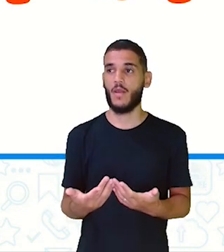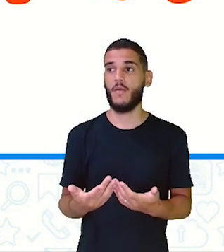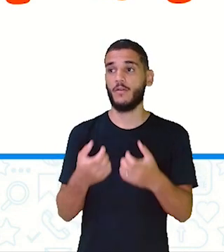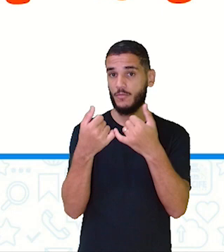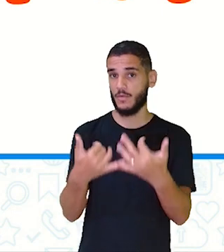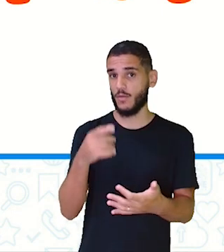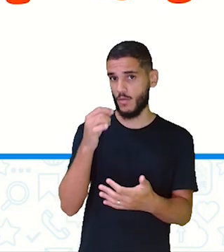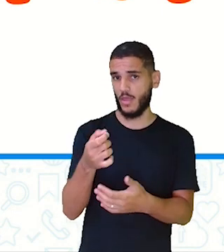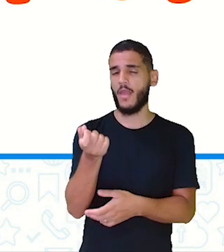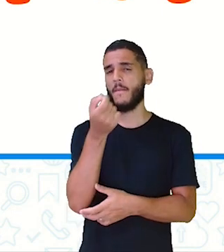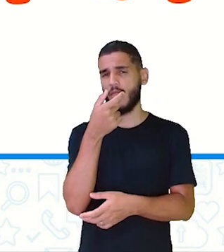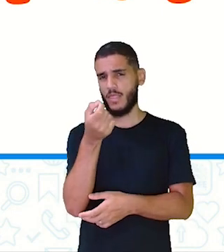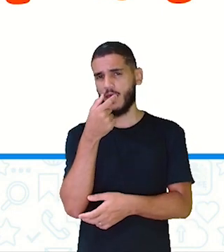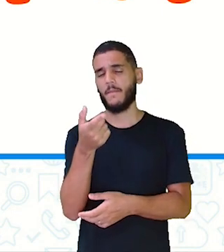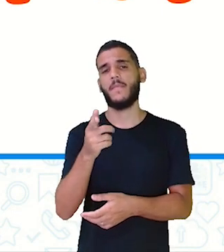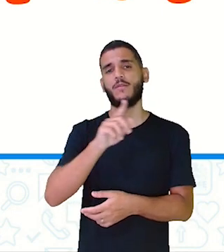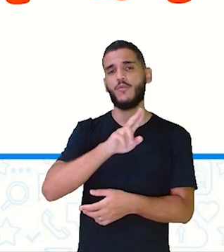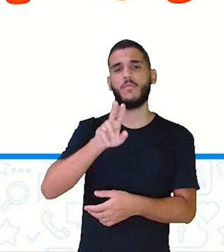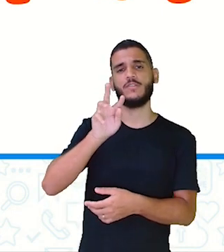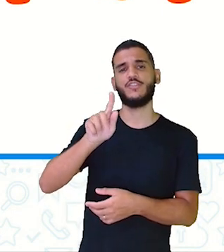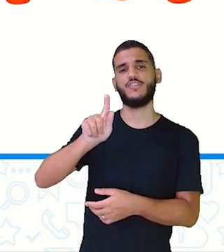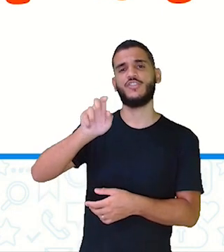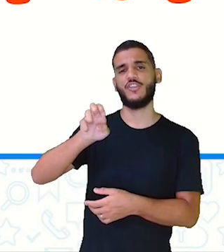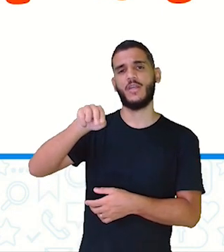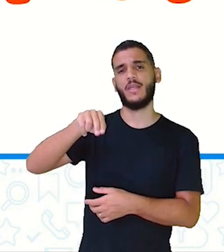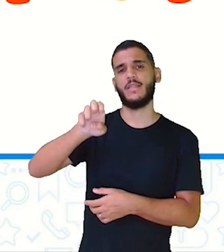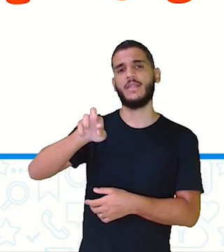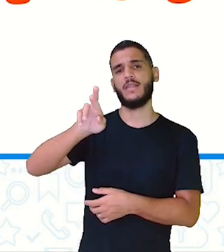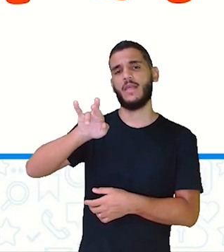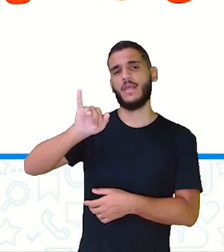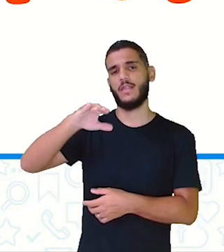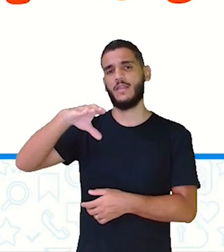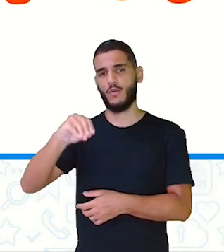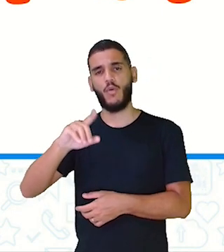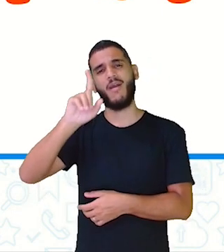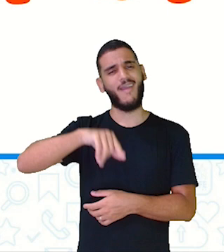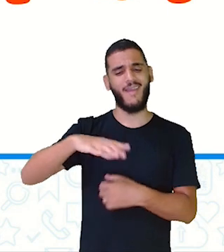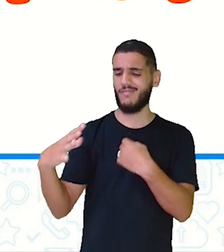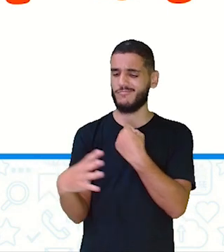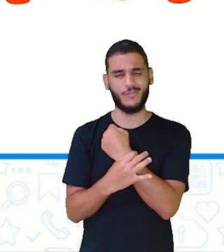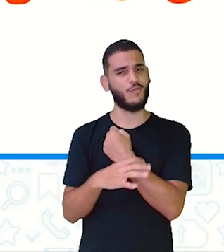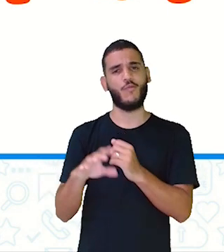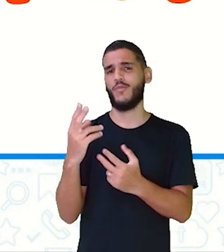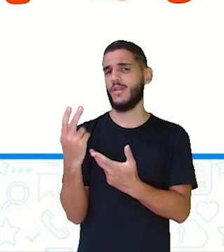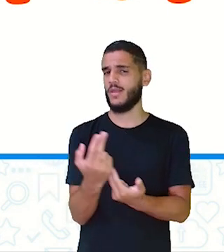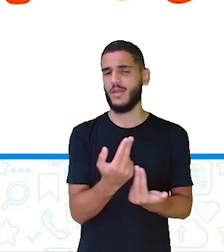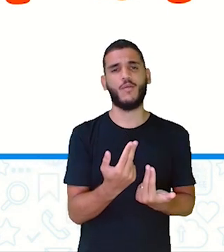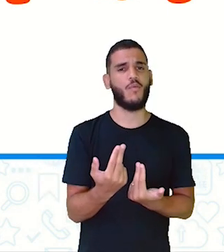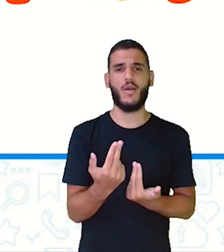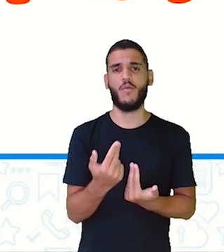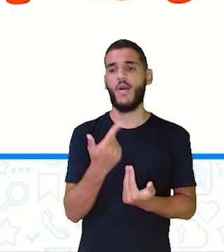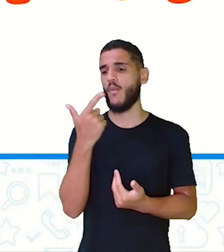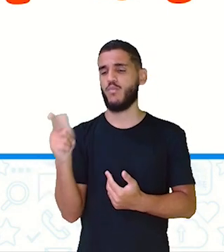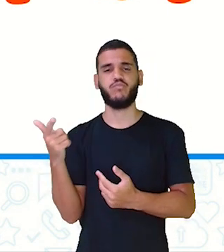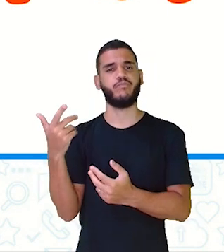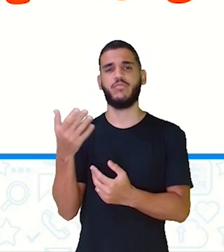que os medicamentos genéricos têm a mesma qualidade, eficácia e segurança do medicamento original que lhe serviu de